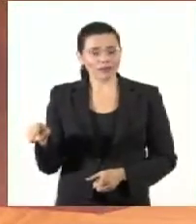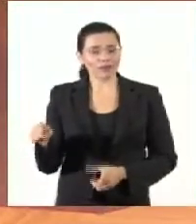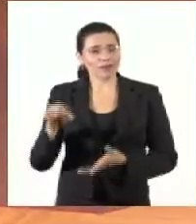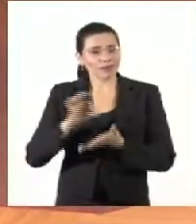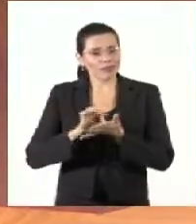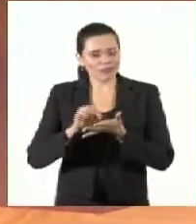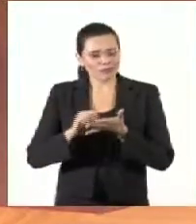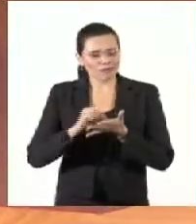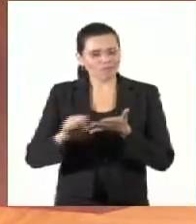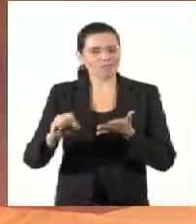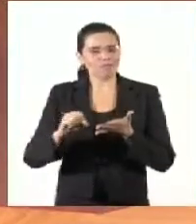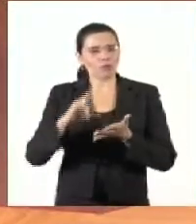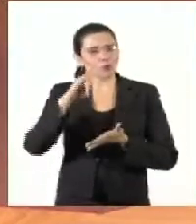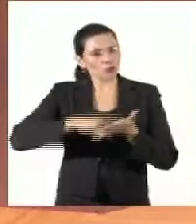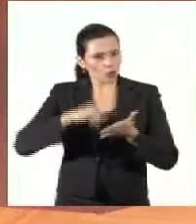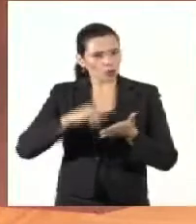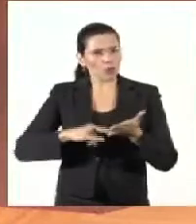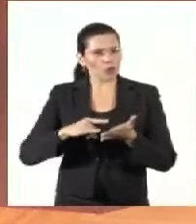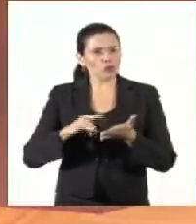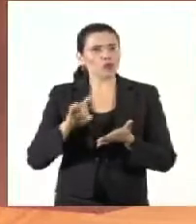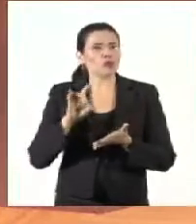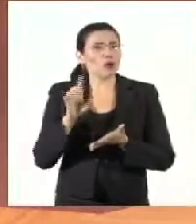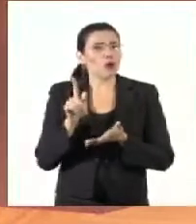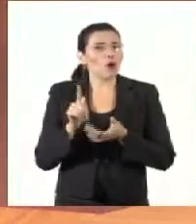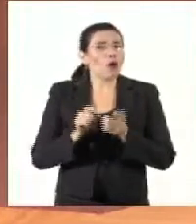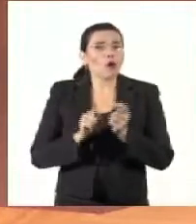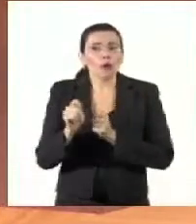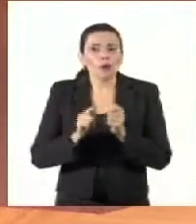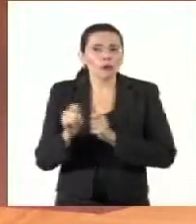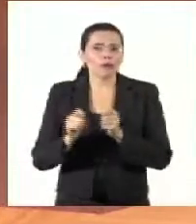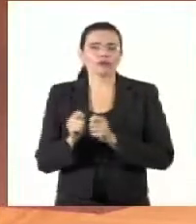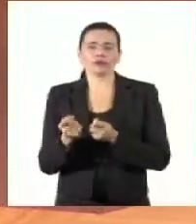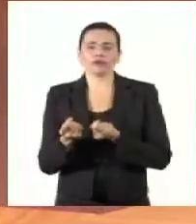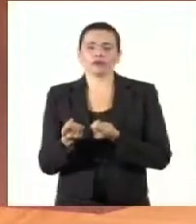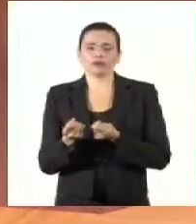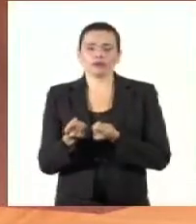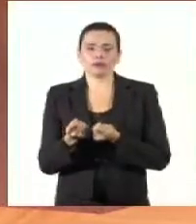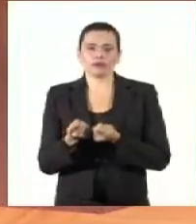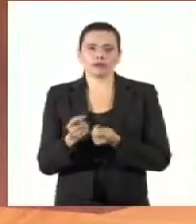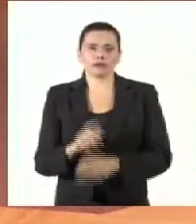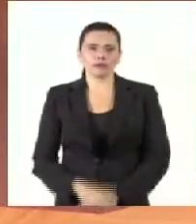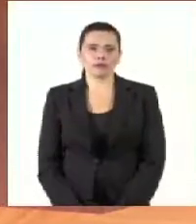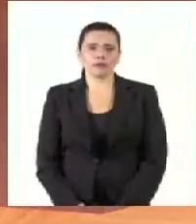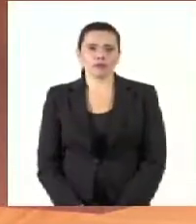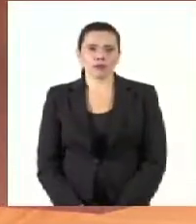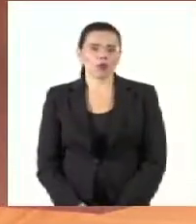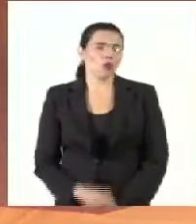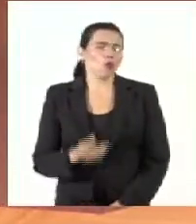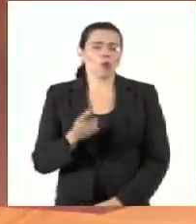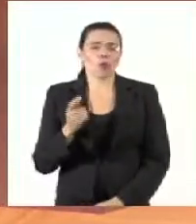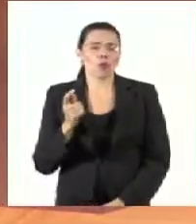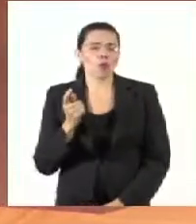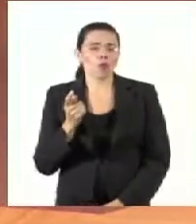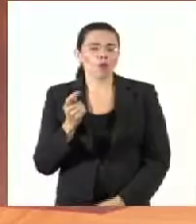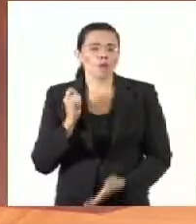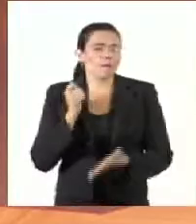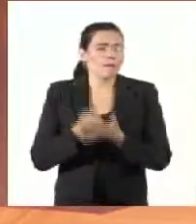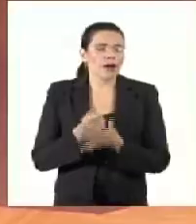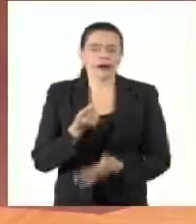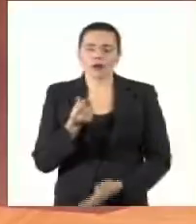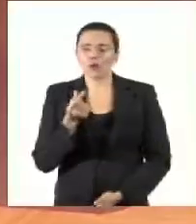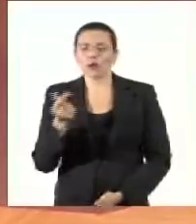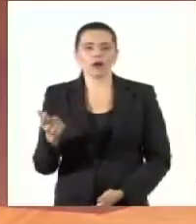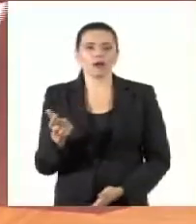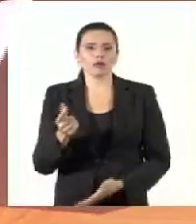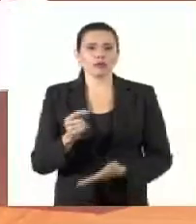coisa impressionante esse governo que não sabe o que está fazendo. O secretário Marcos Pacheco, eu realmente